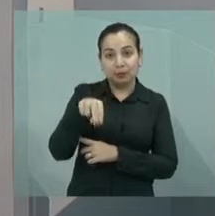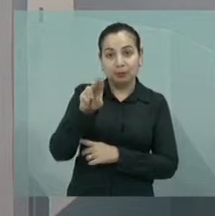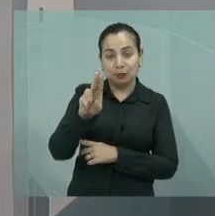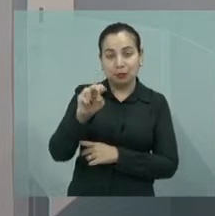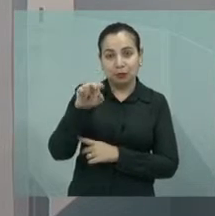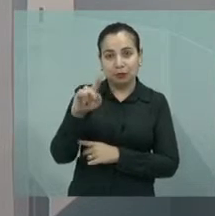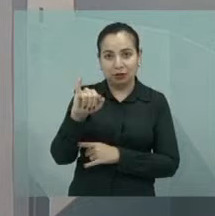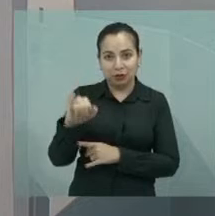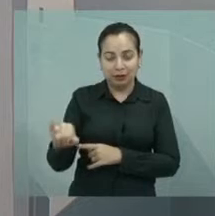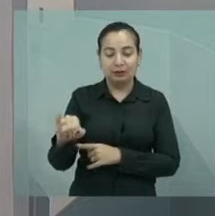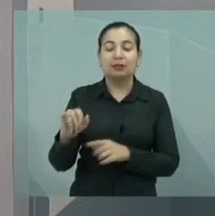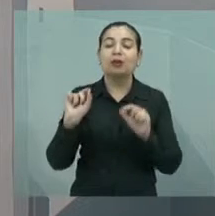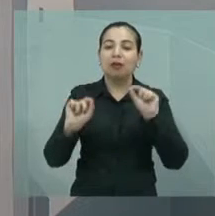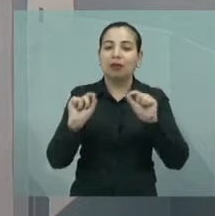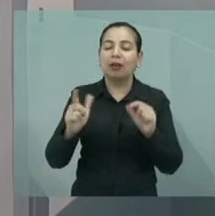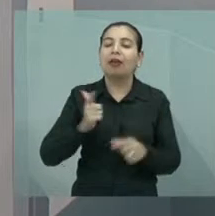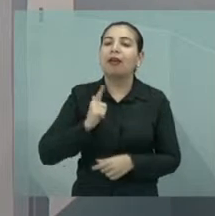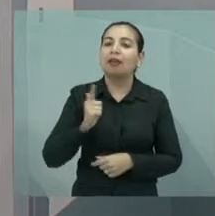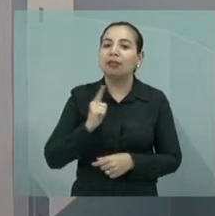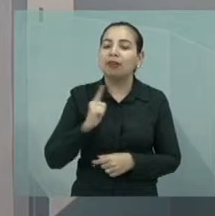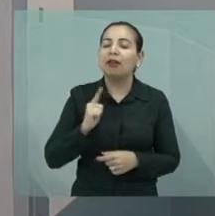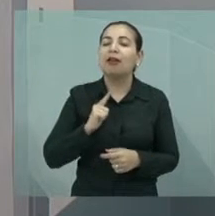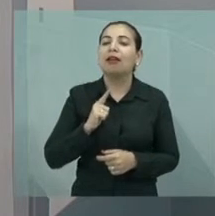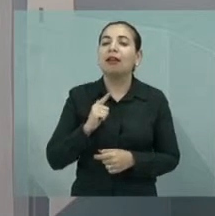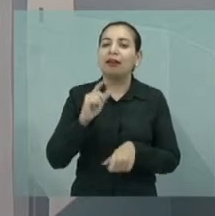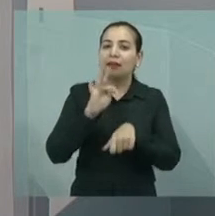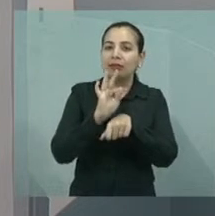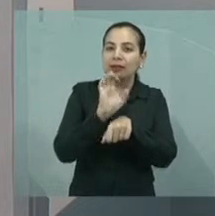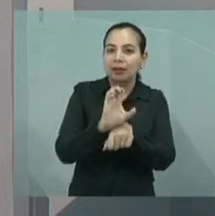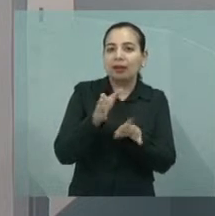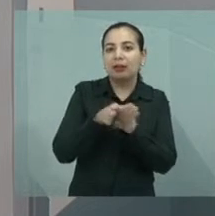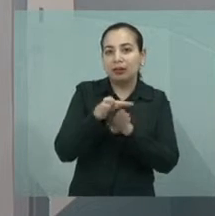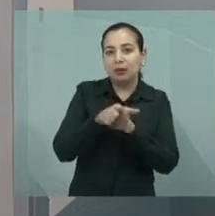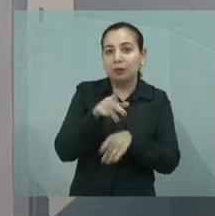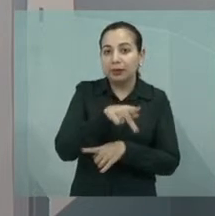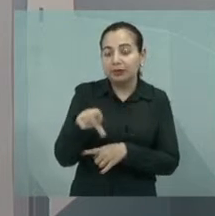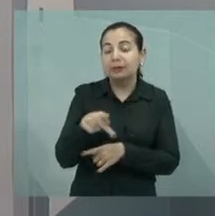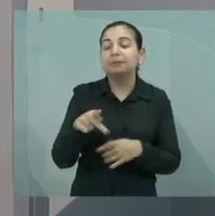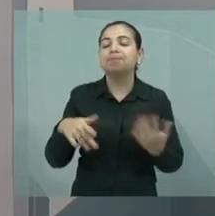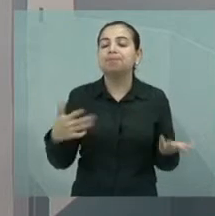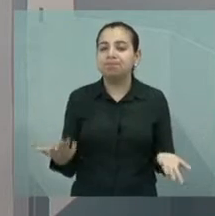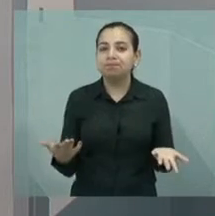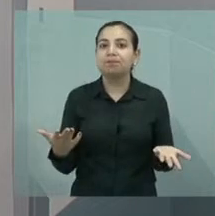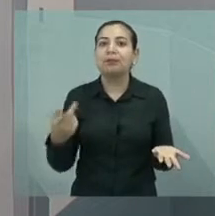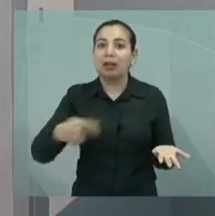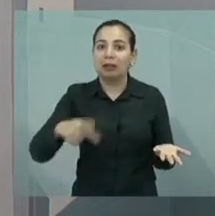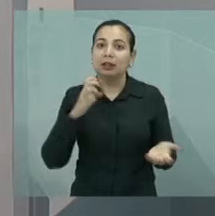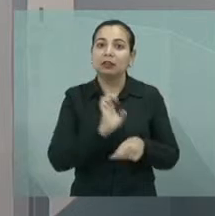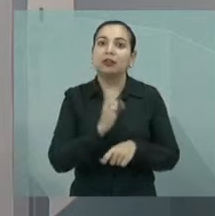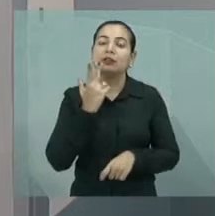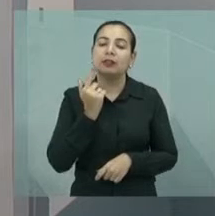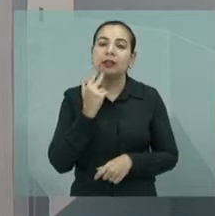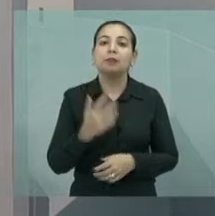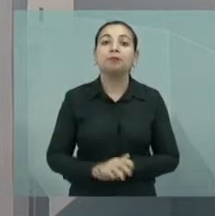do TCE aqui no estado do Ceará. E o assunto é o 7º Seminário de